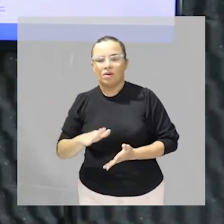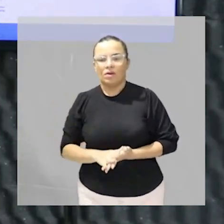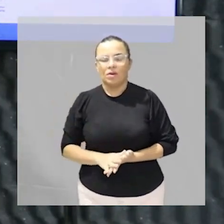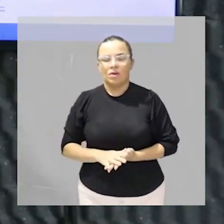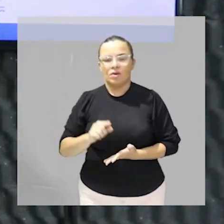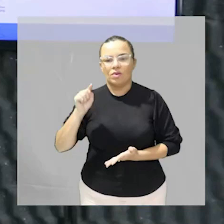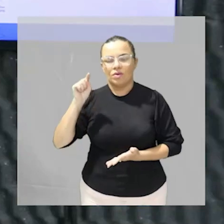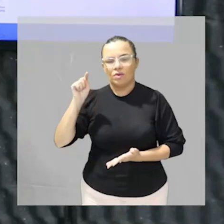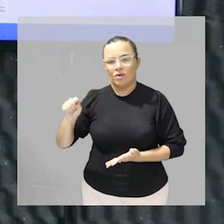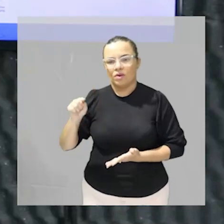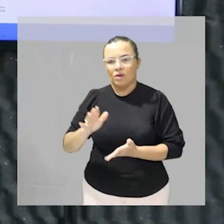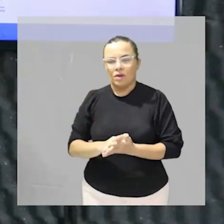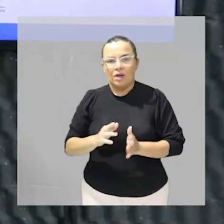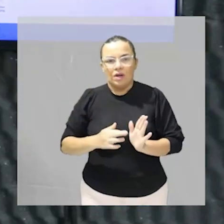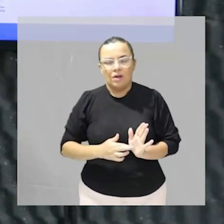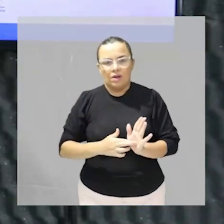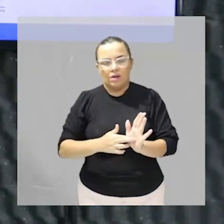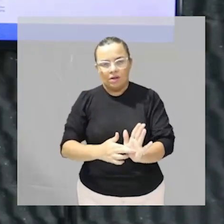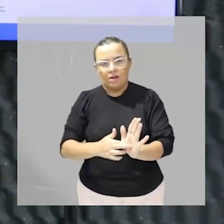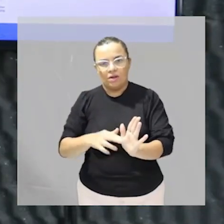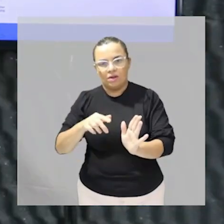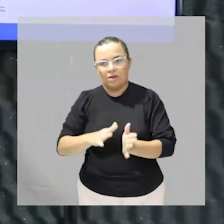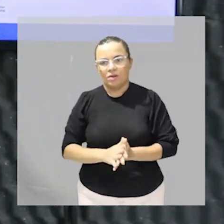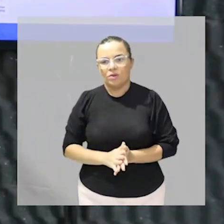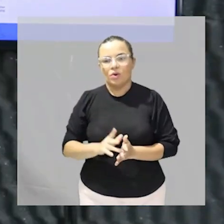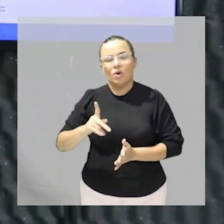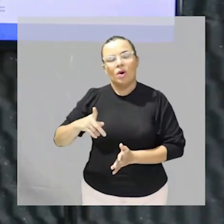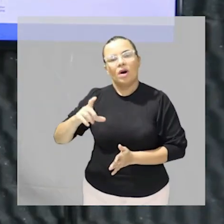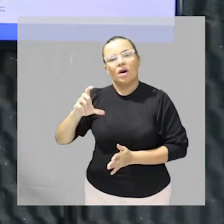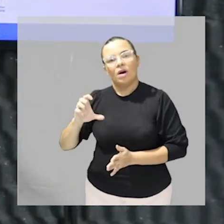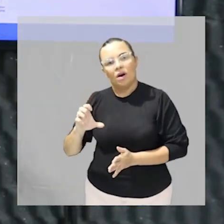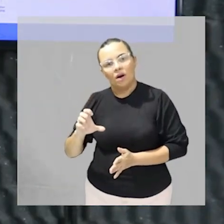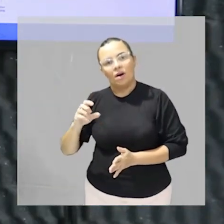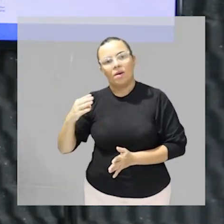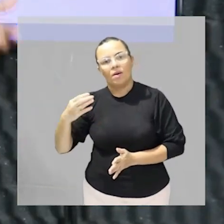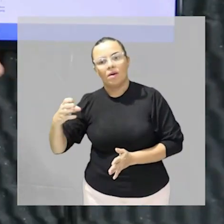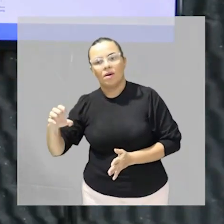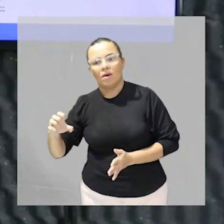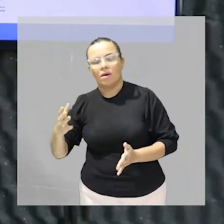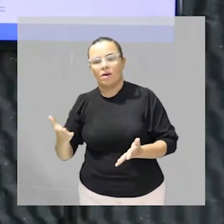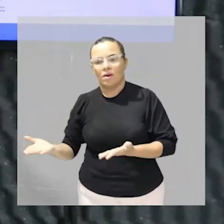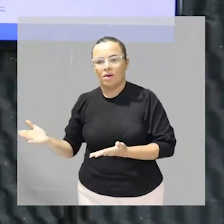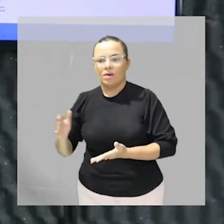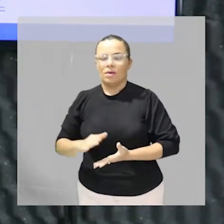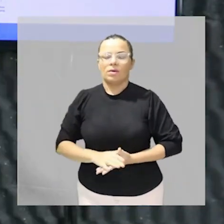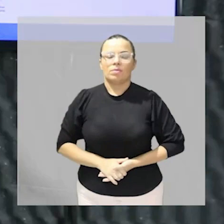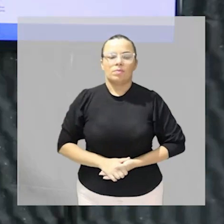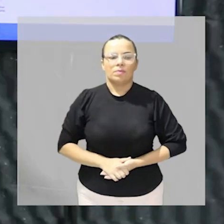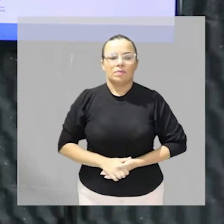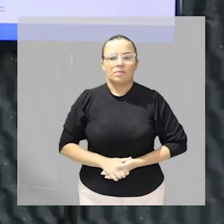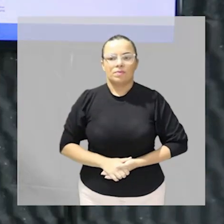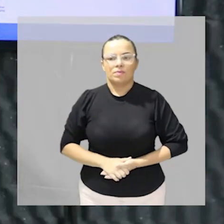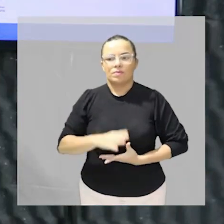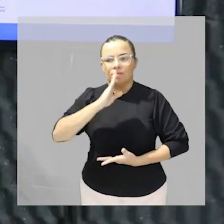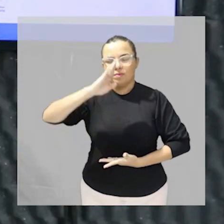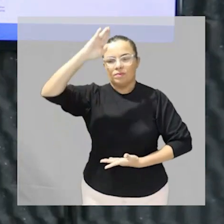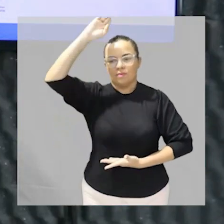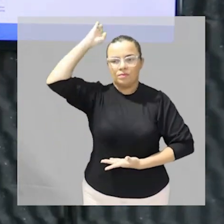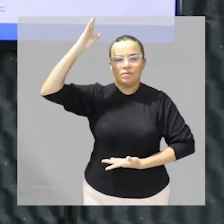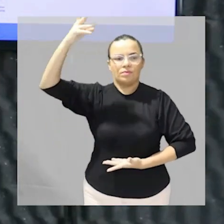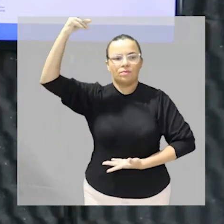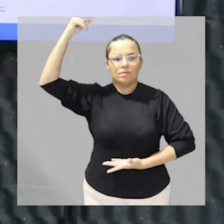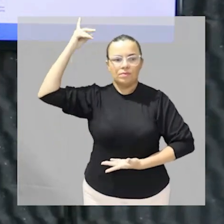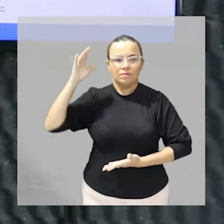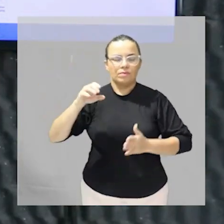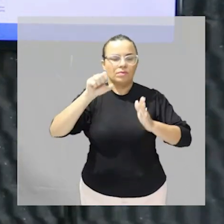que representava aos plebeus, ou que pelo menos deveria representar aos plebeus. Na Roma Antiga,